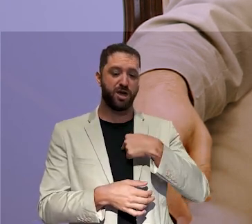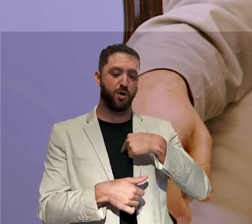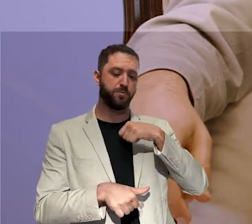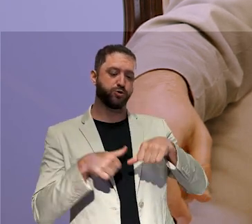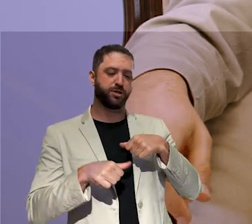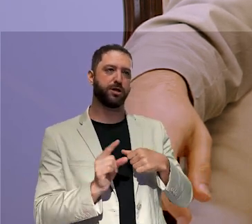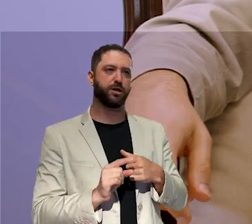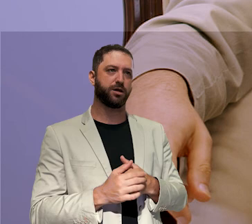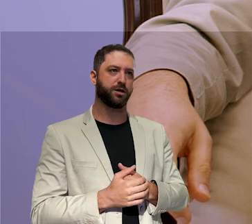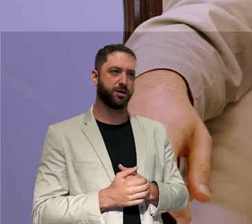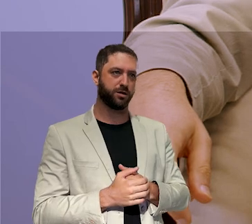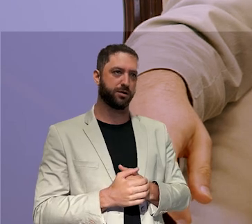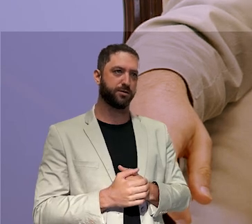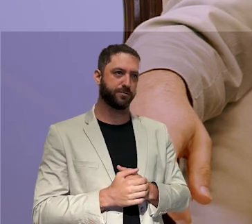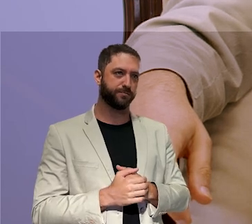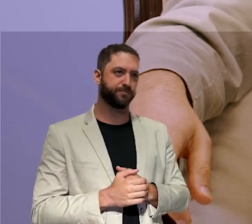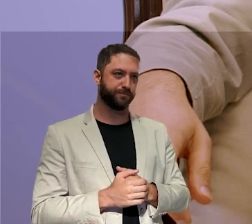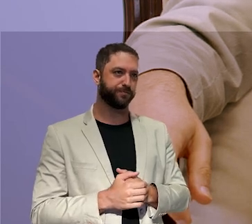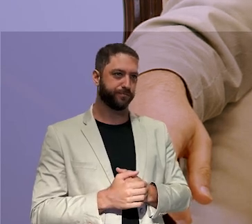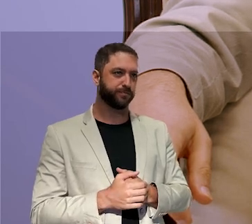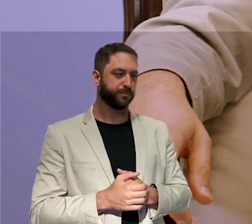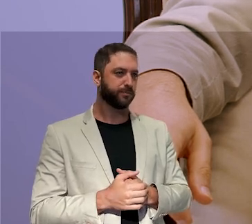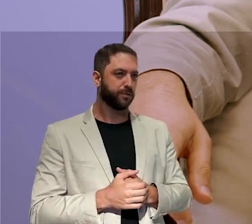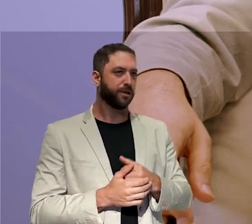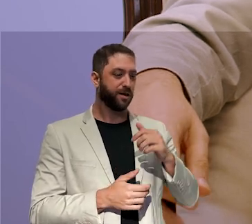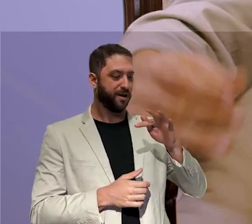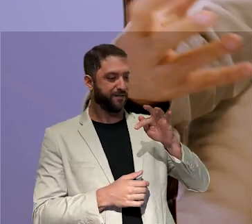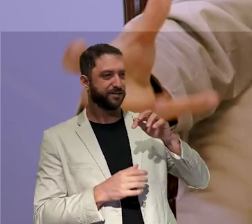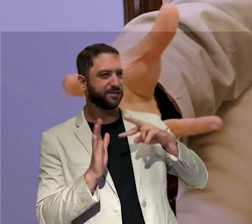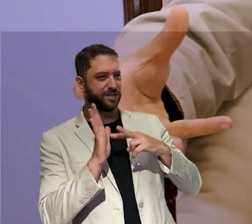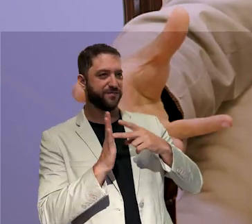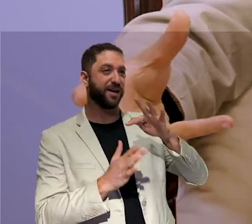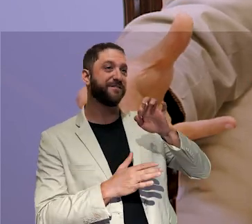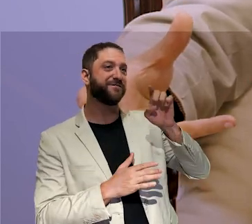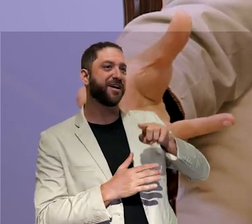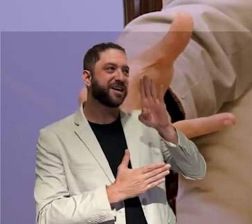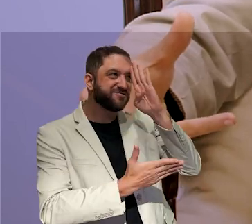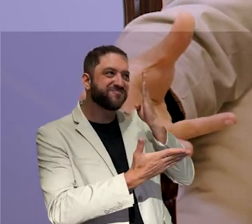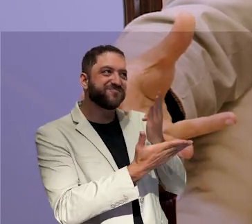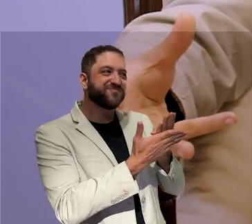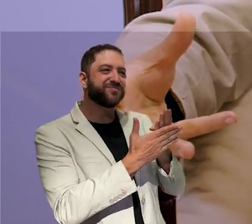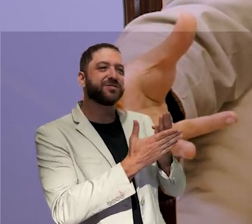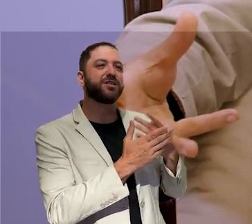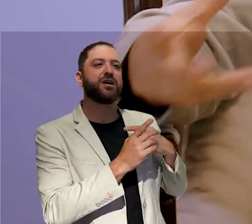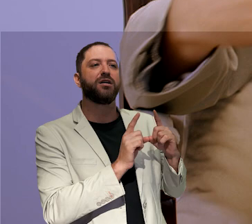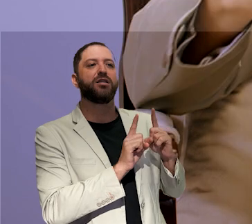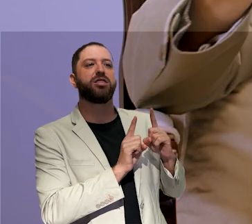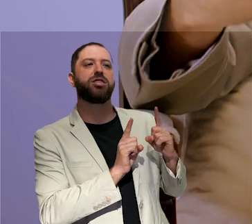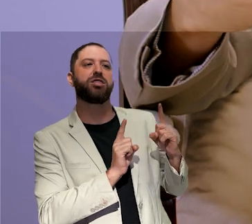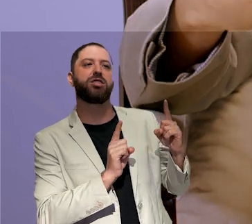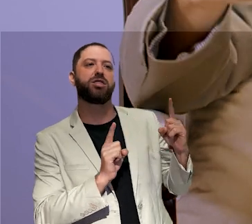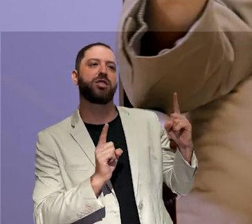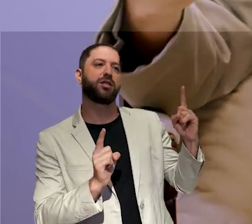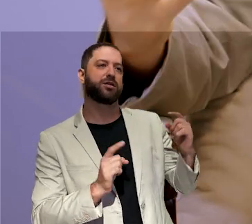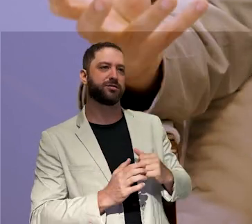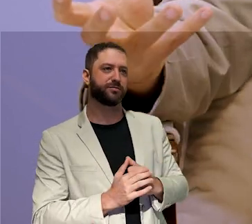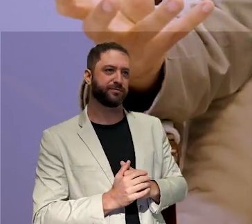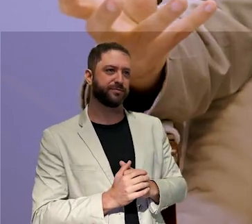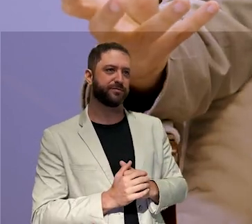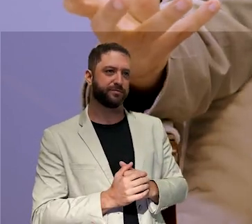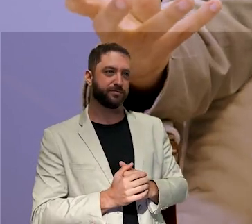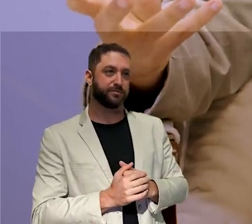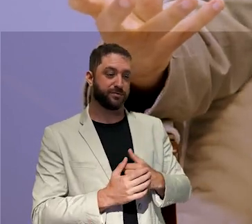que você mude e aquilo não mais me afete. Isso é o distanciamento do afeto. Eu corro, eu fujo